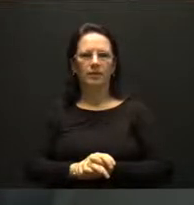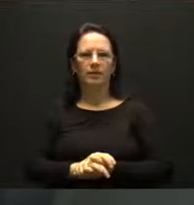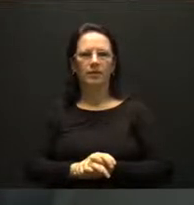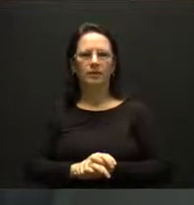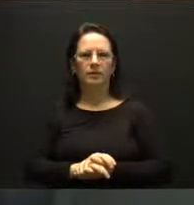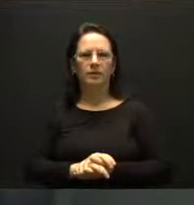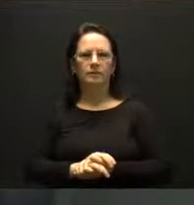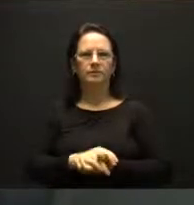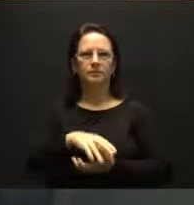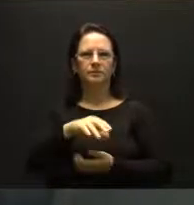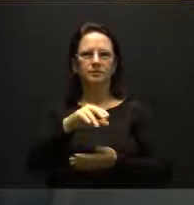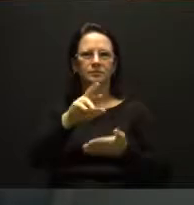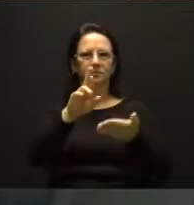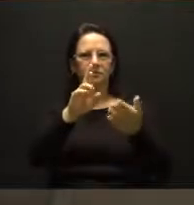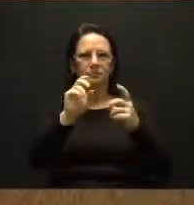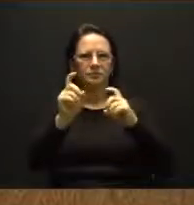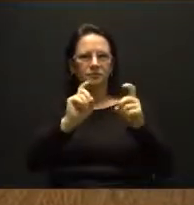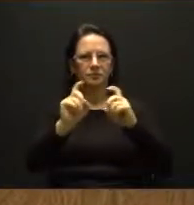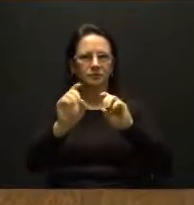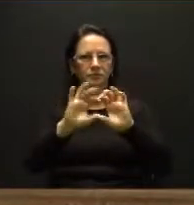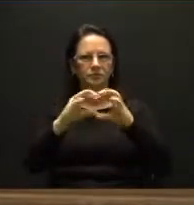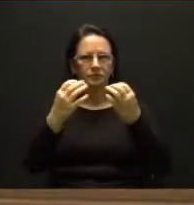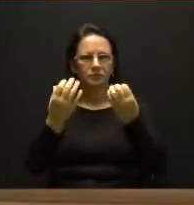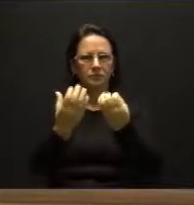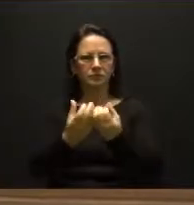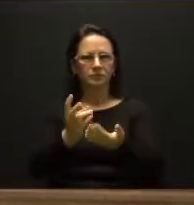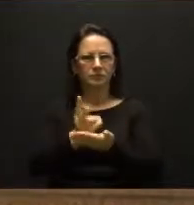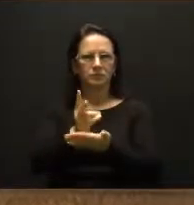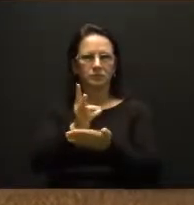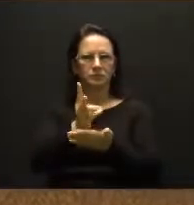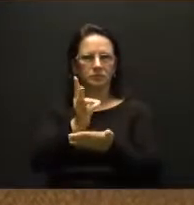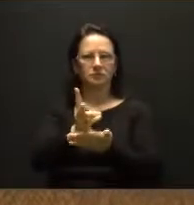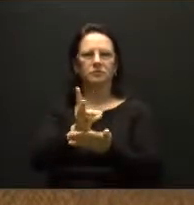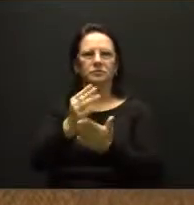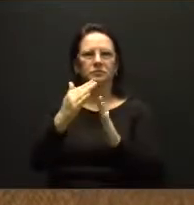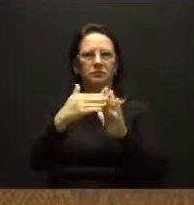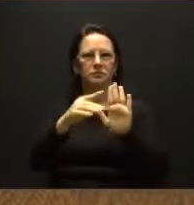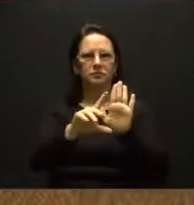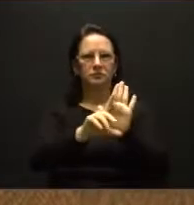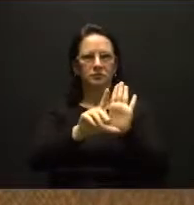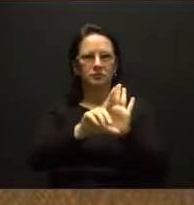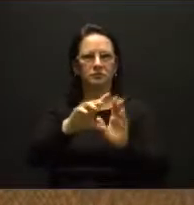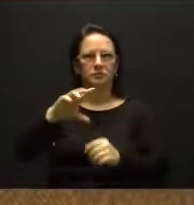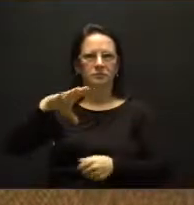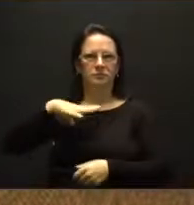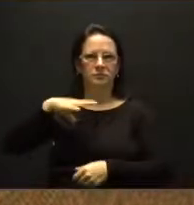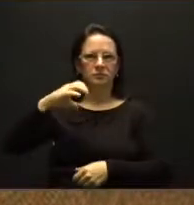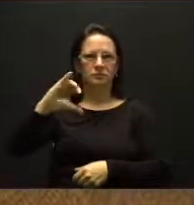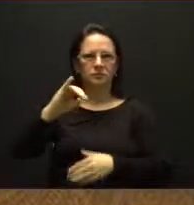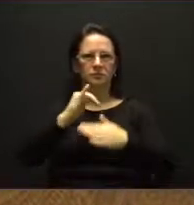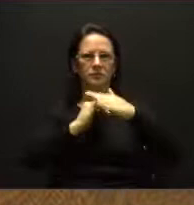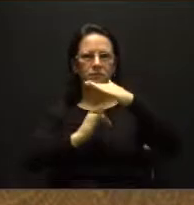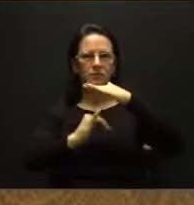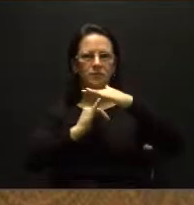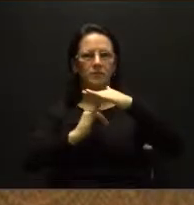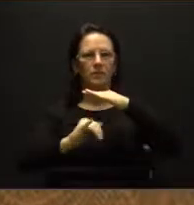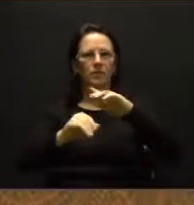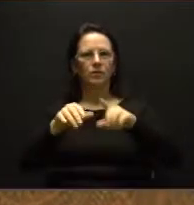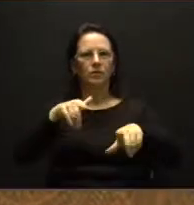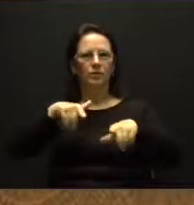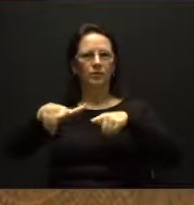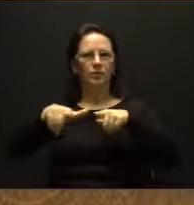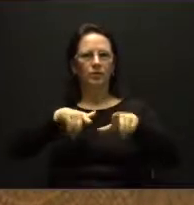a ata para a composição da comissão permanente da câmara municipal de cubatão de indústria comércio emprego